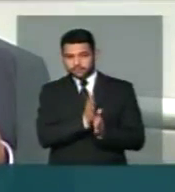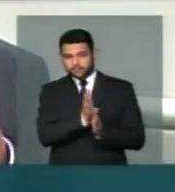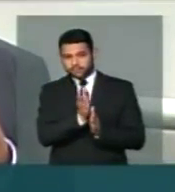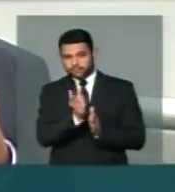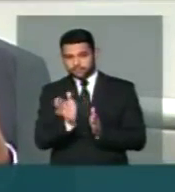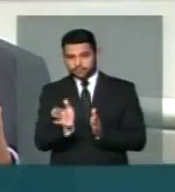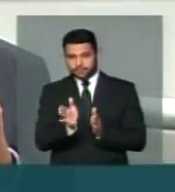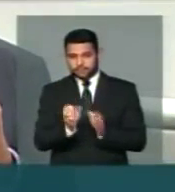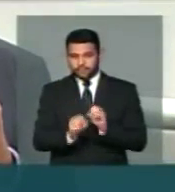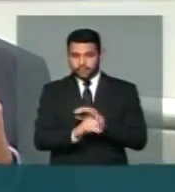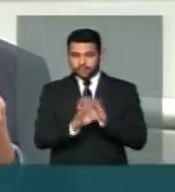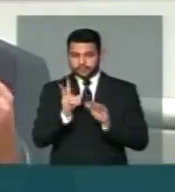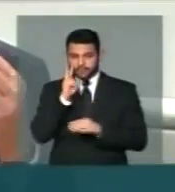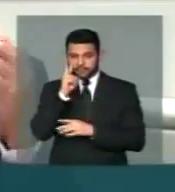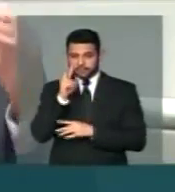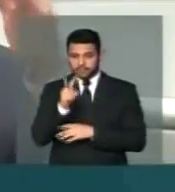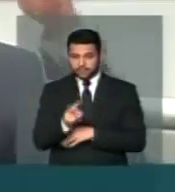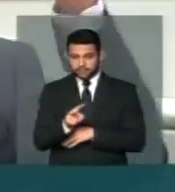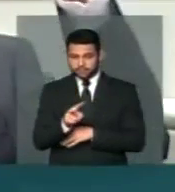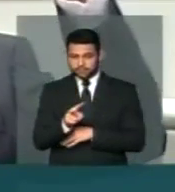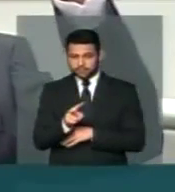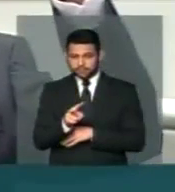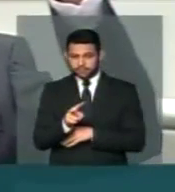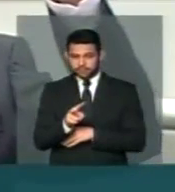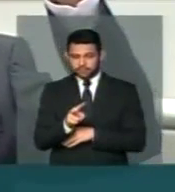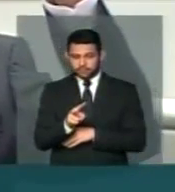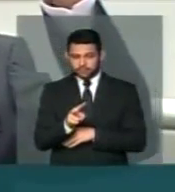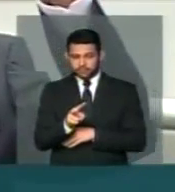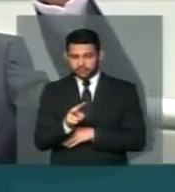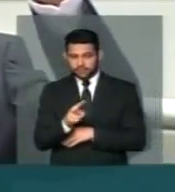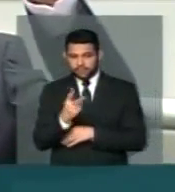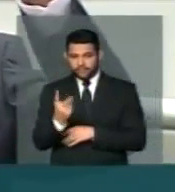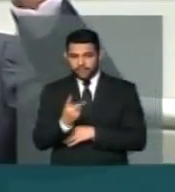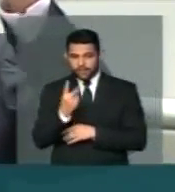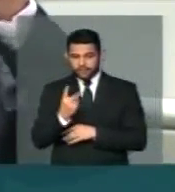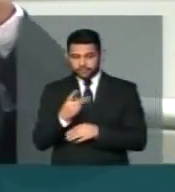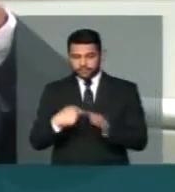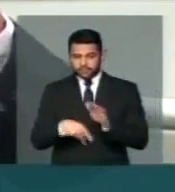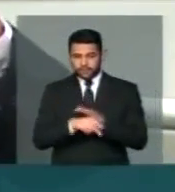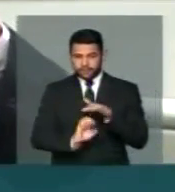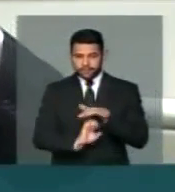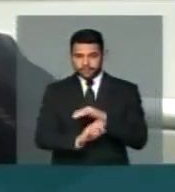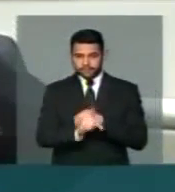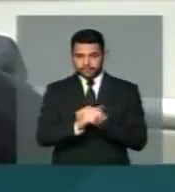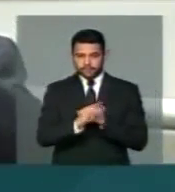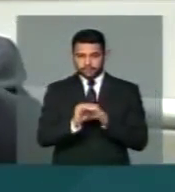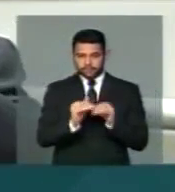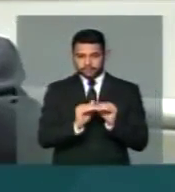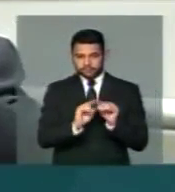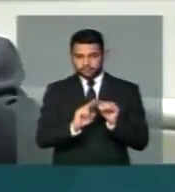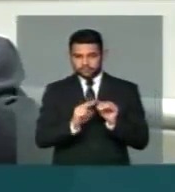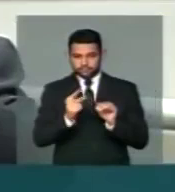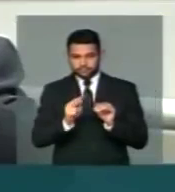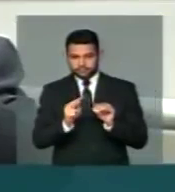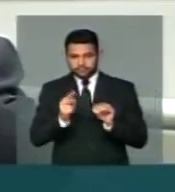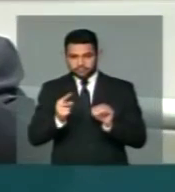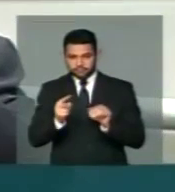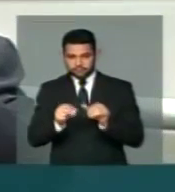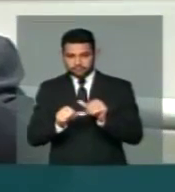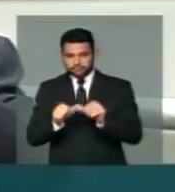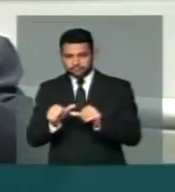direcionamento. Quando nós vemos as estimativas da Petrobras passando por sucessivas